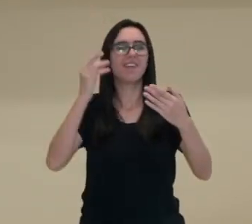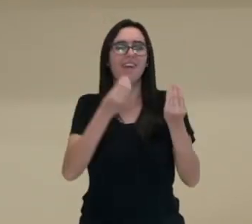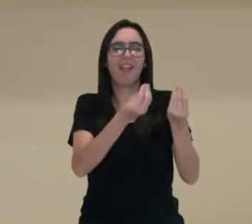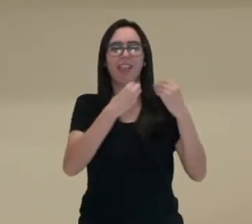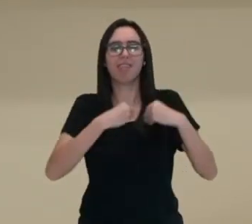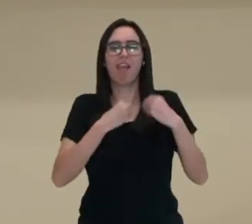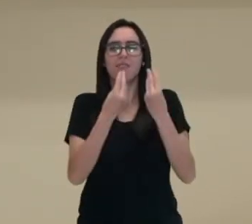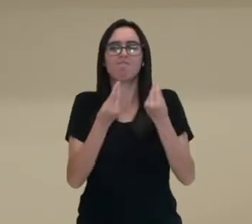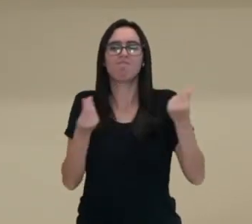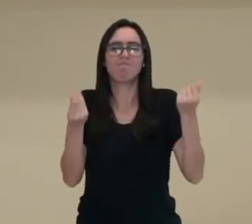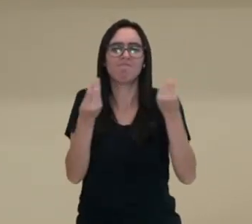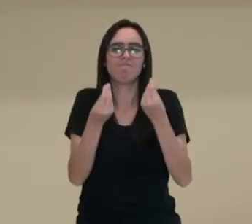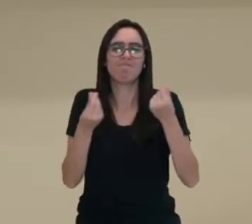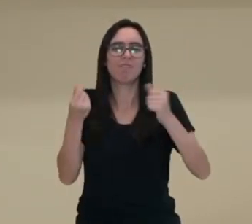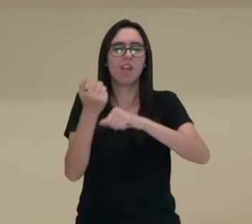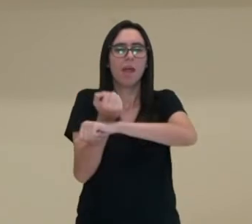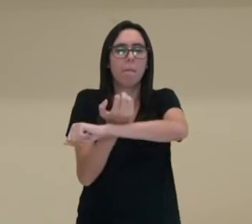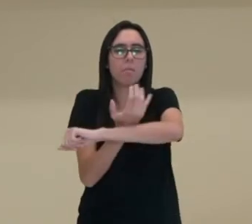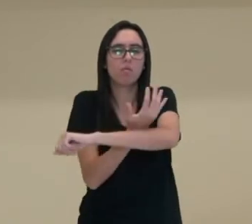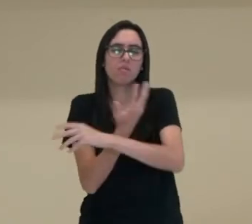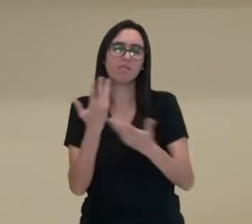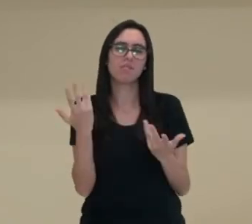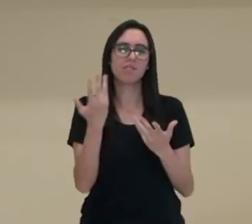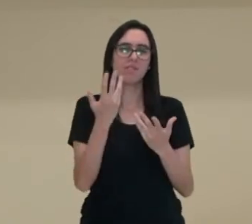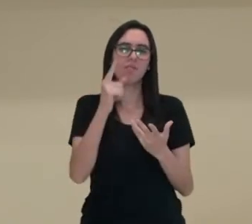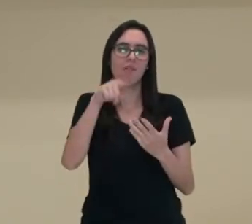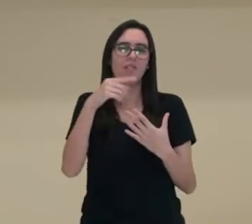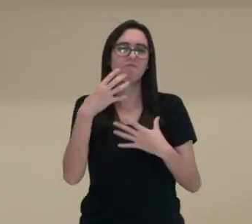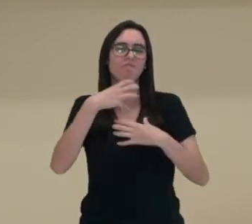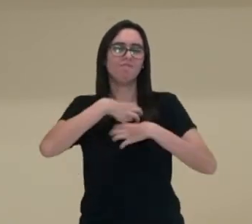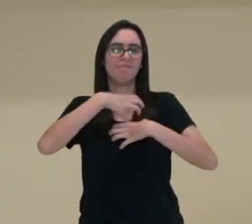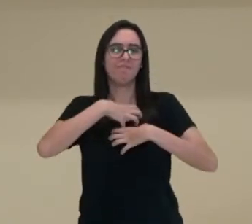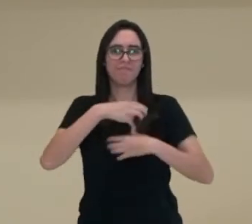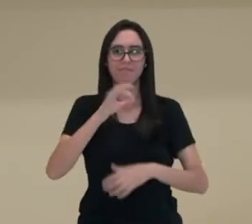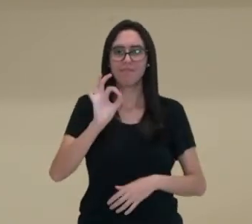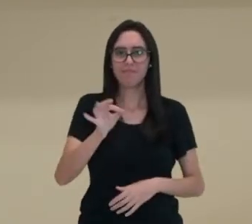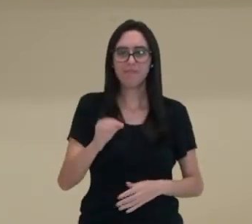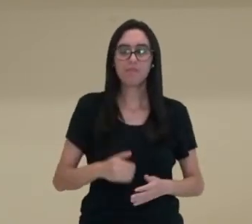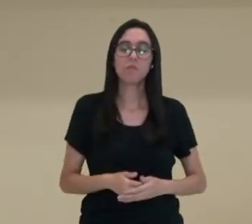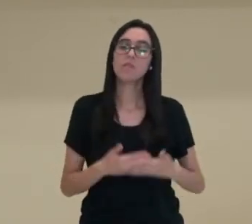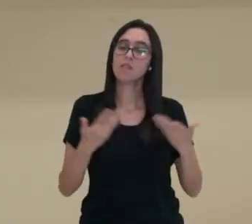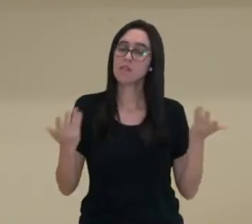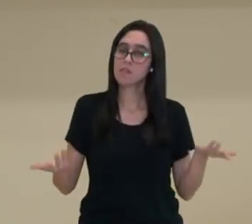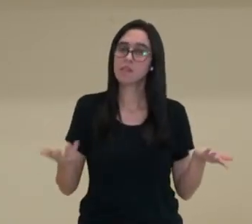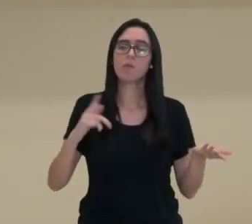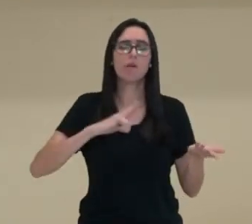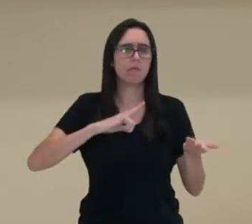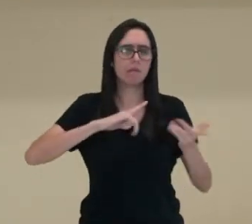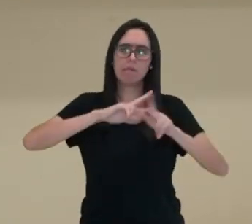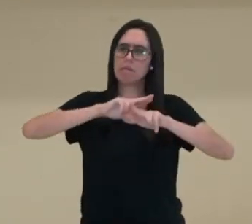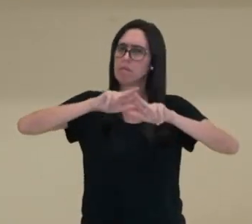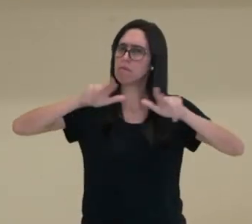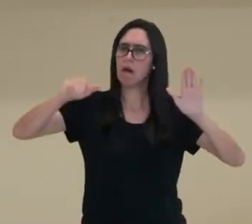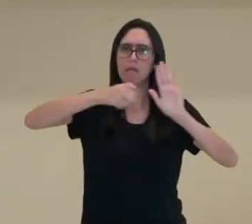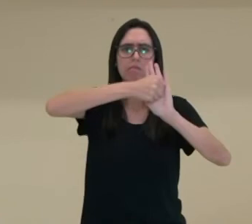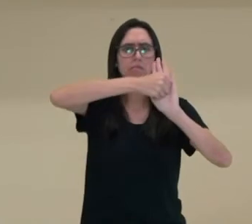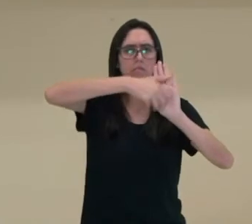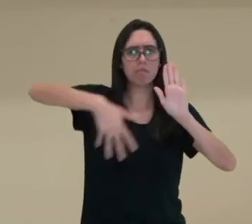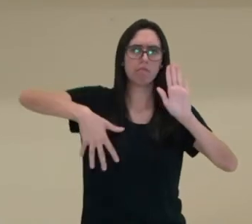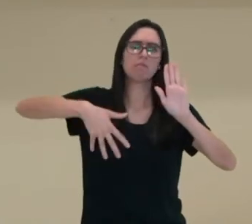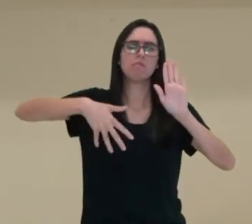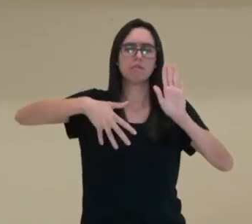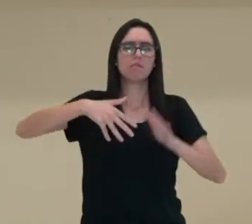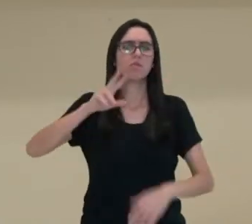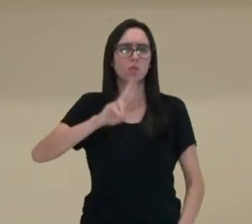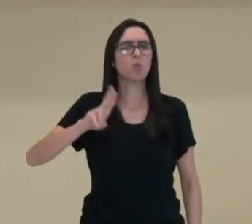Sensibilizar para promover de repente a aguçação dos sentidos, né? Então a gente tem várias figuras de linguagem sendo